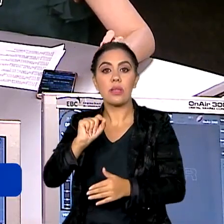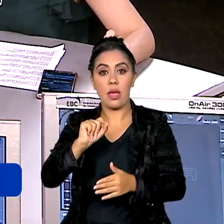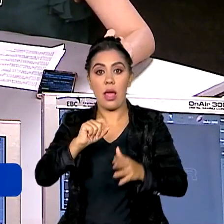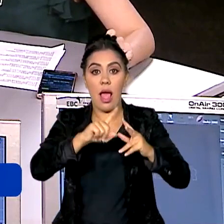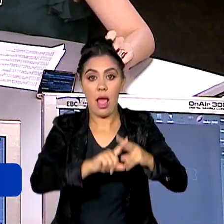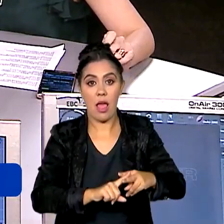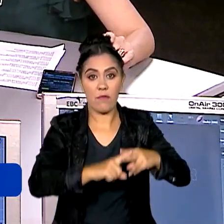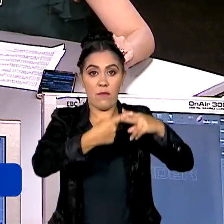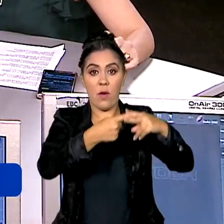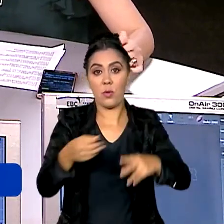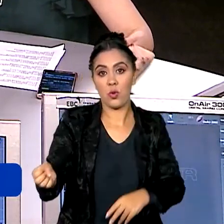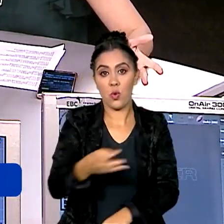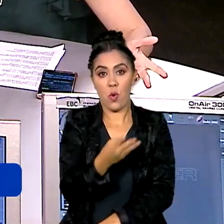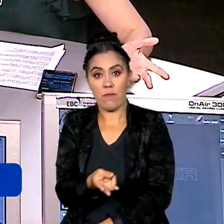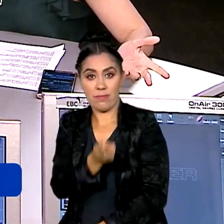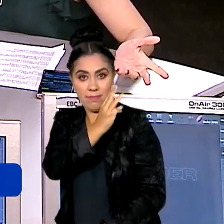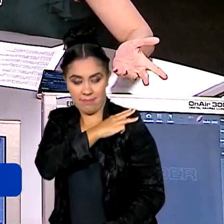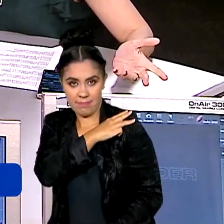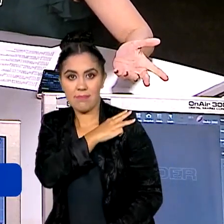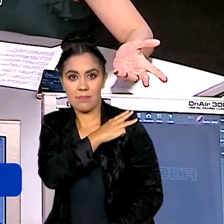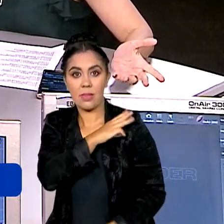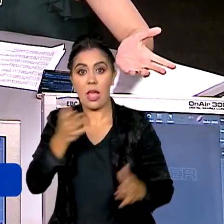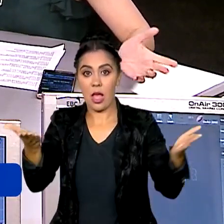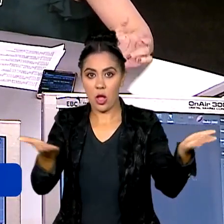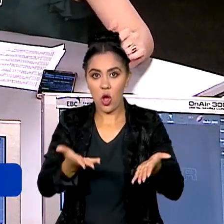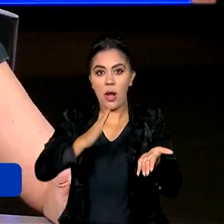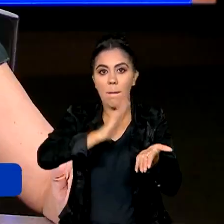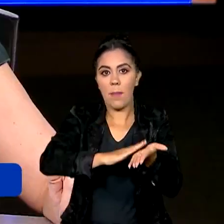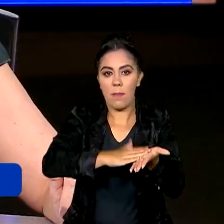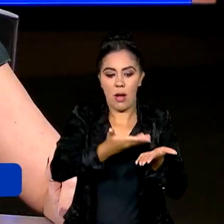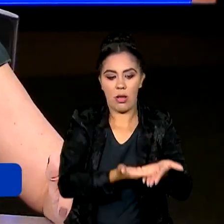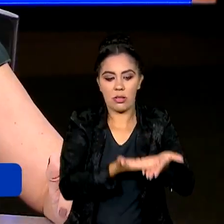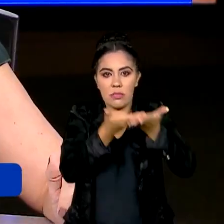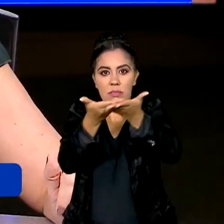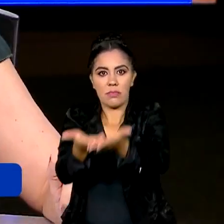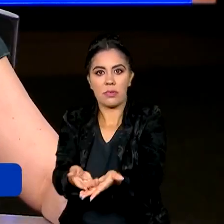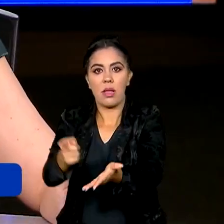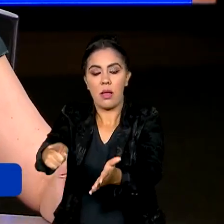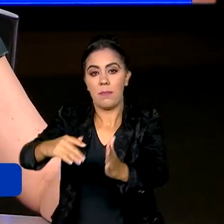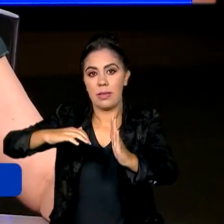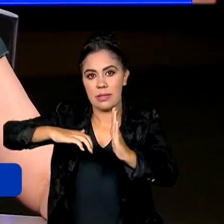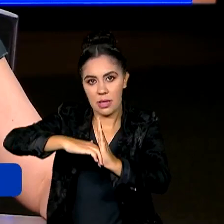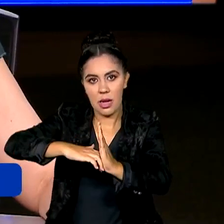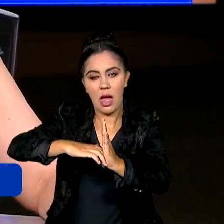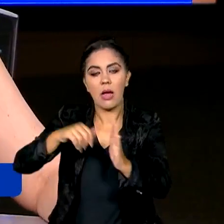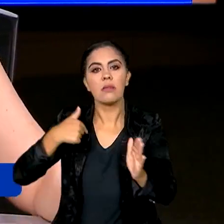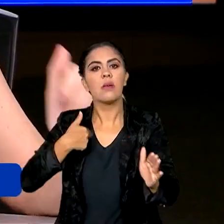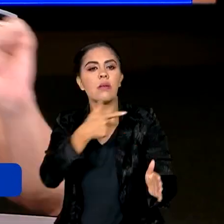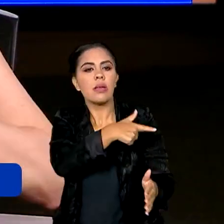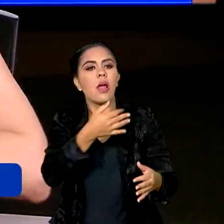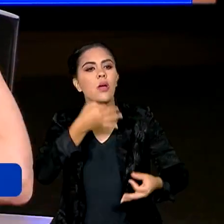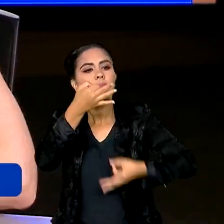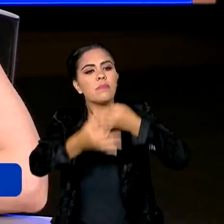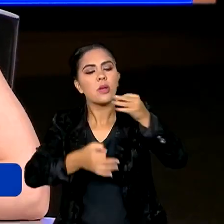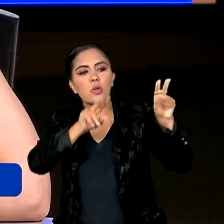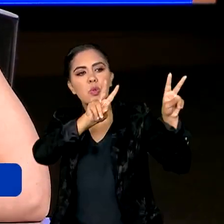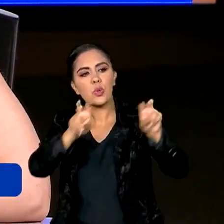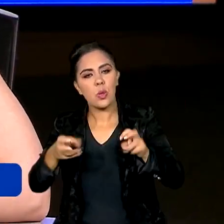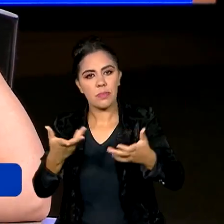ensino médio, proposta que vai ao Senado Federal. Queria que o senhor comentasse um pouco essa aprovação ontem pela Câmara dos Deputados.